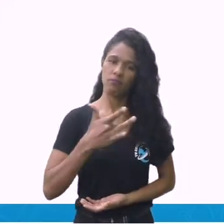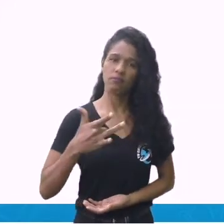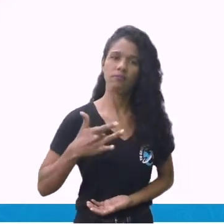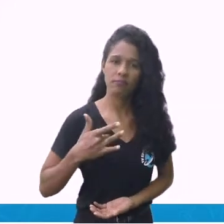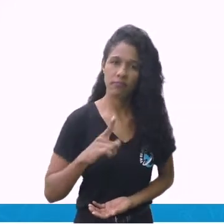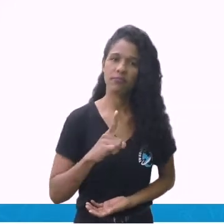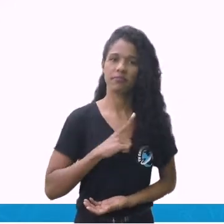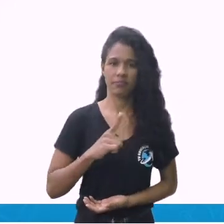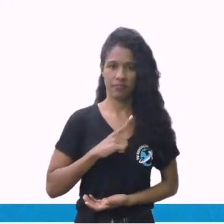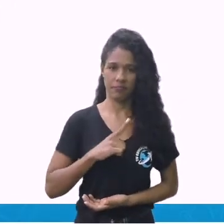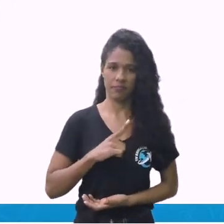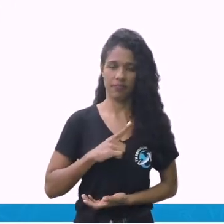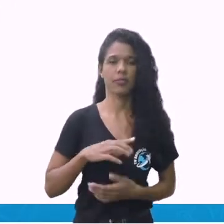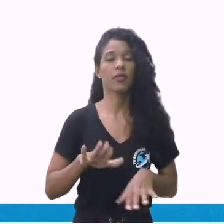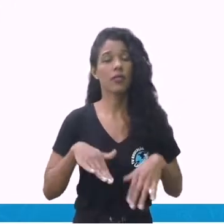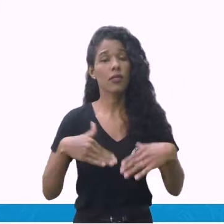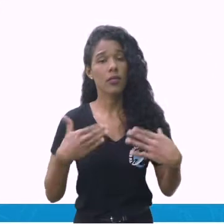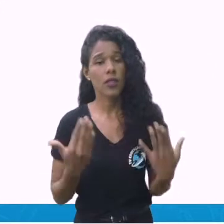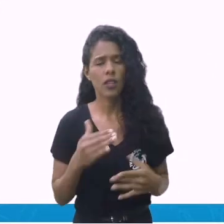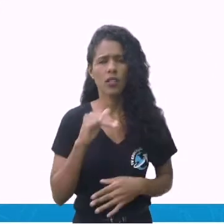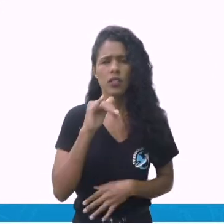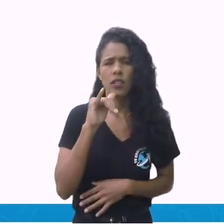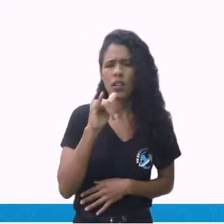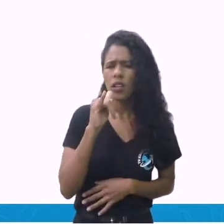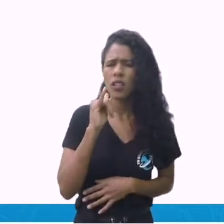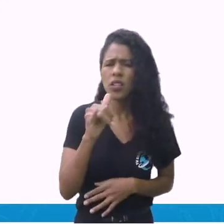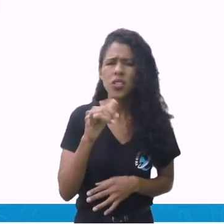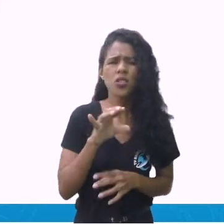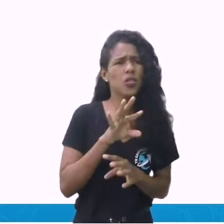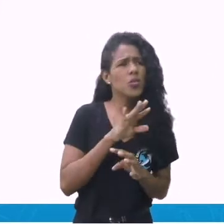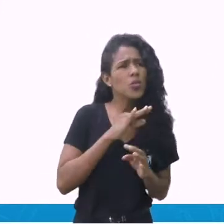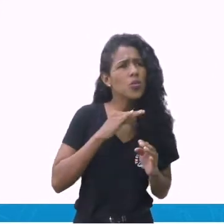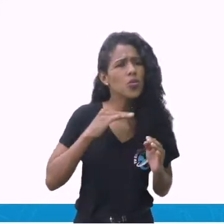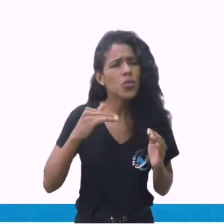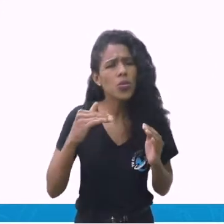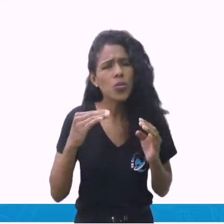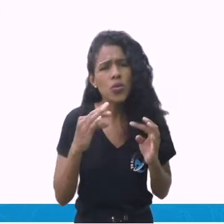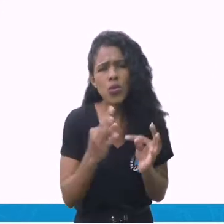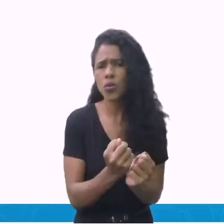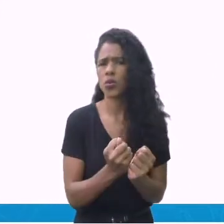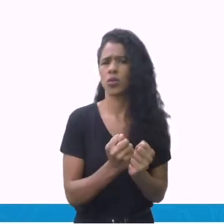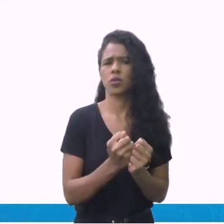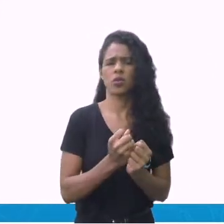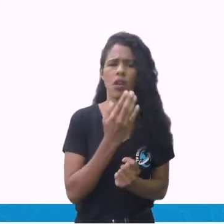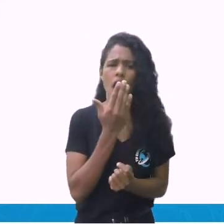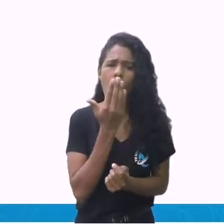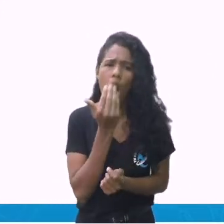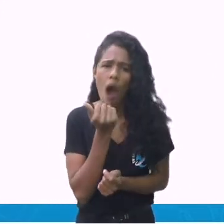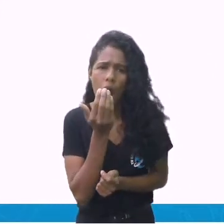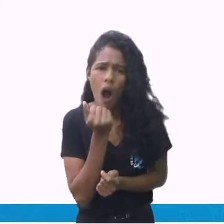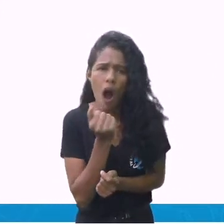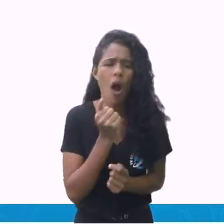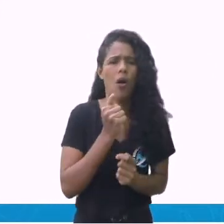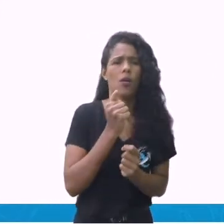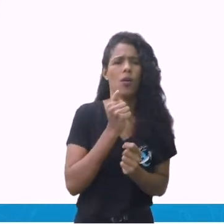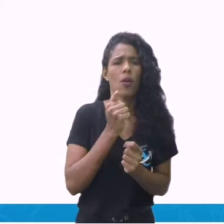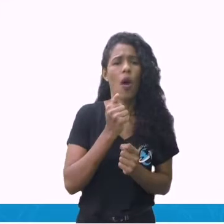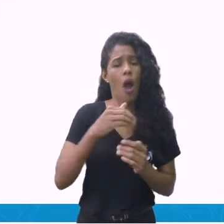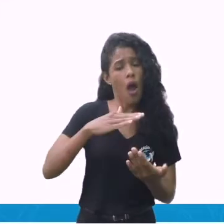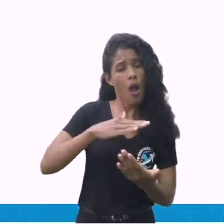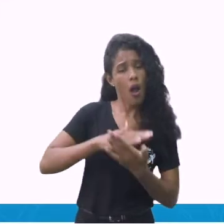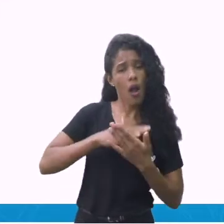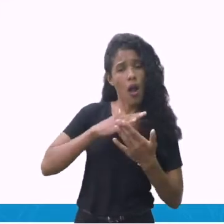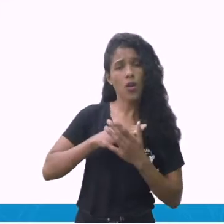aí, toda essa energia, esses nutrientes, favorecem o funcionamento do nosso